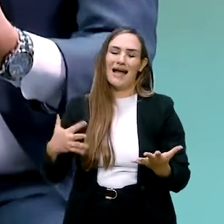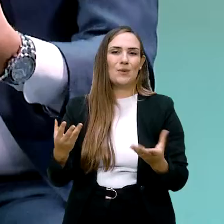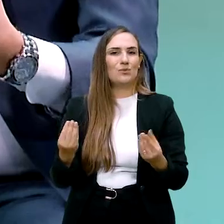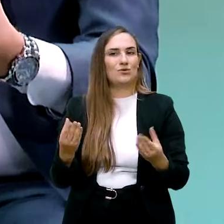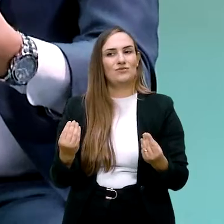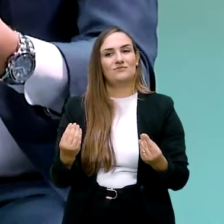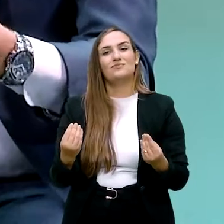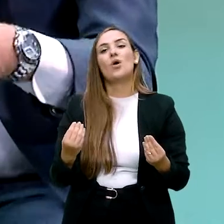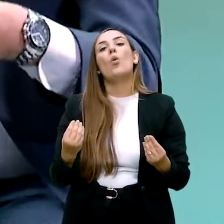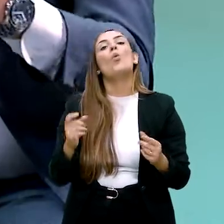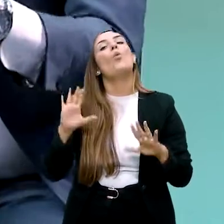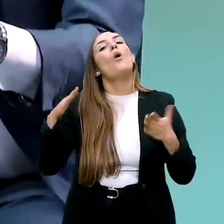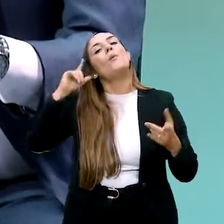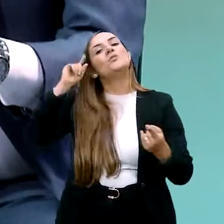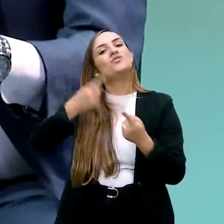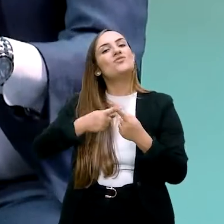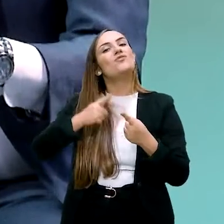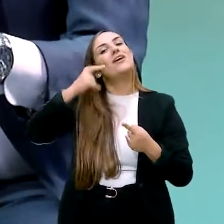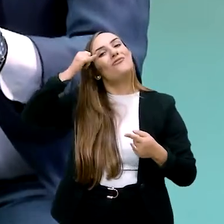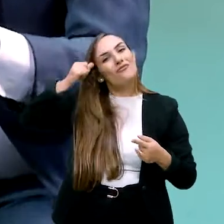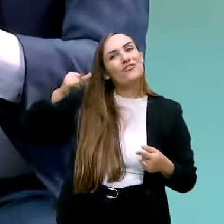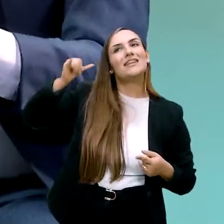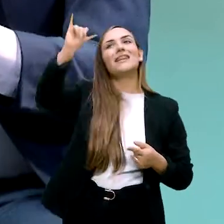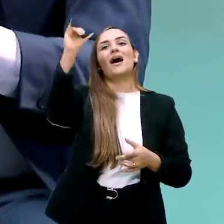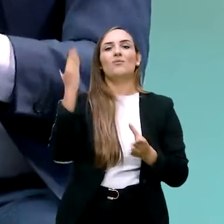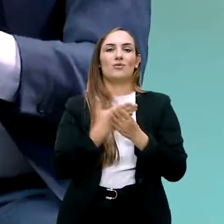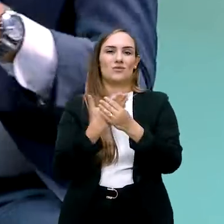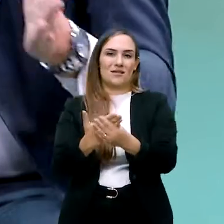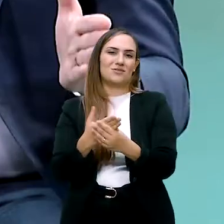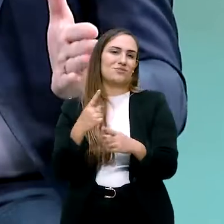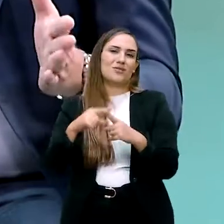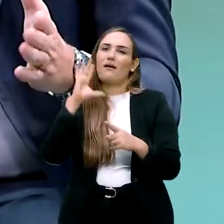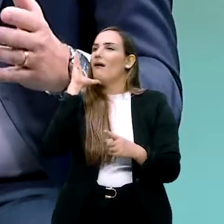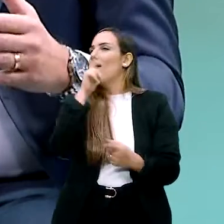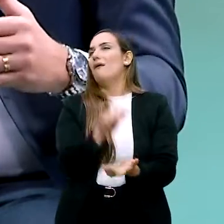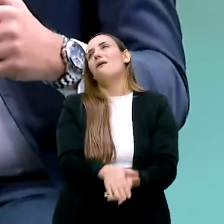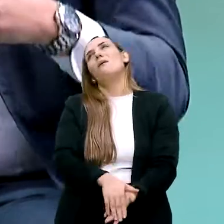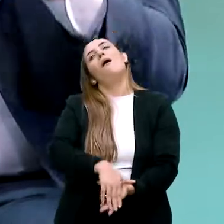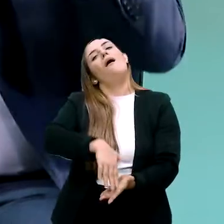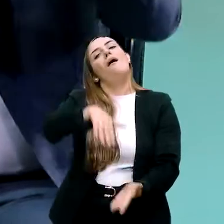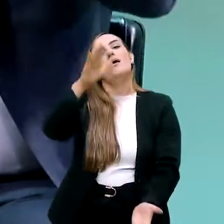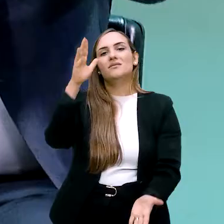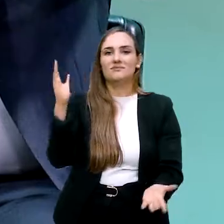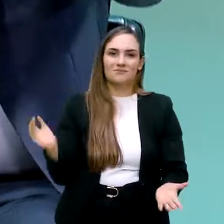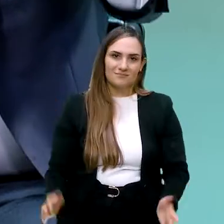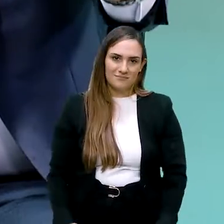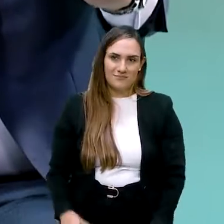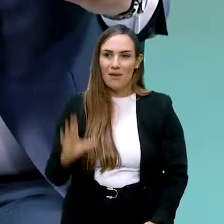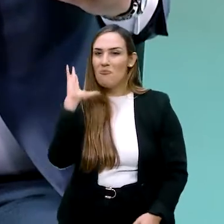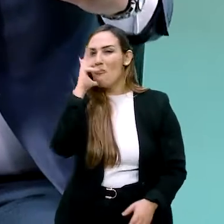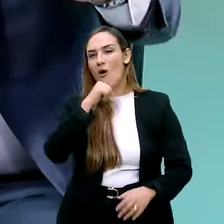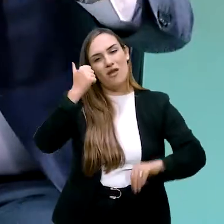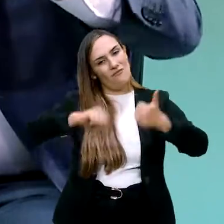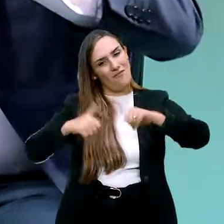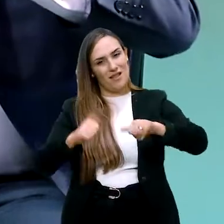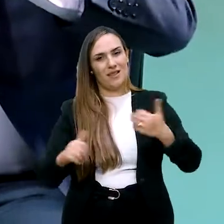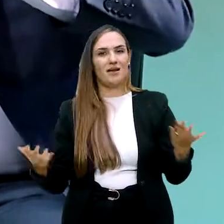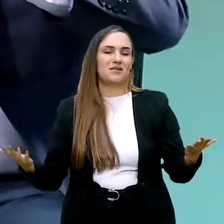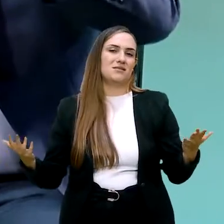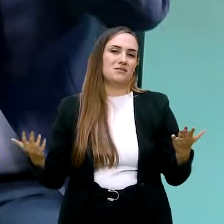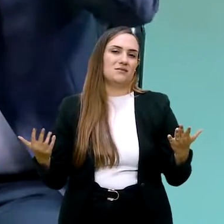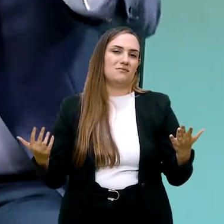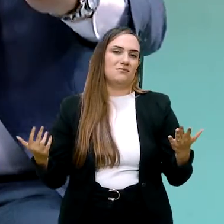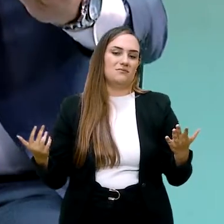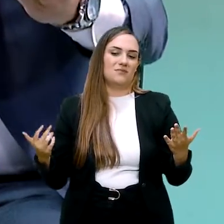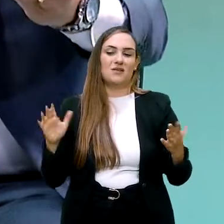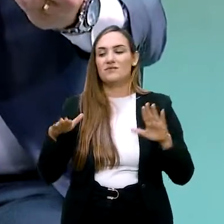criar mecanismos para evitá-la. A judicialização não favorece a ninguém. Ela só aumenta o prazo para análise de